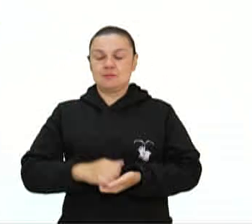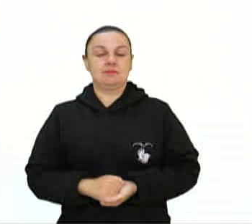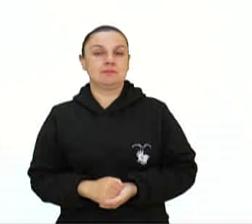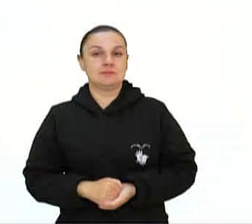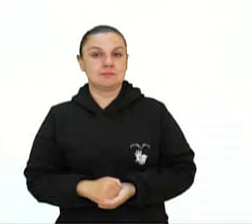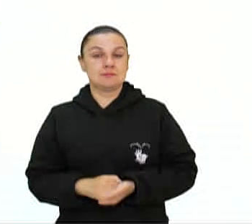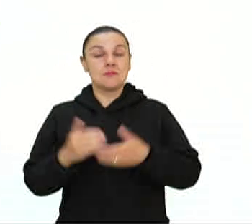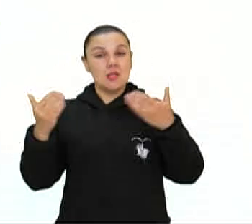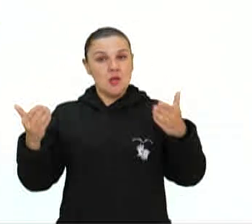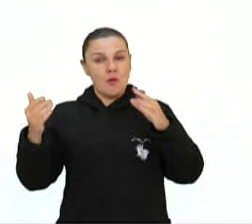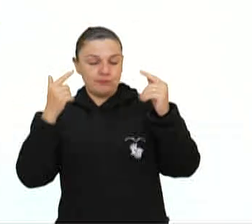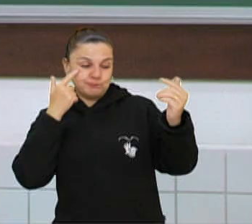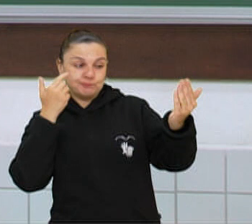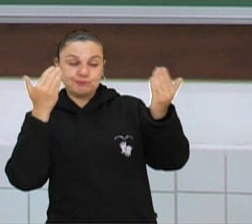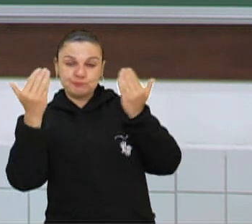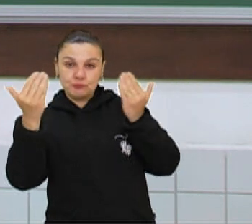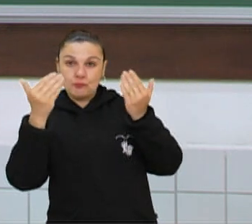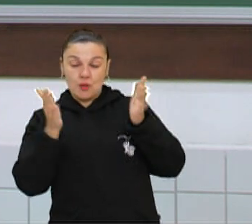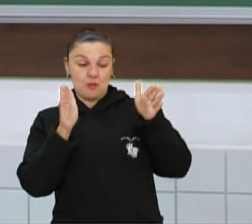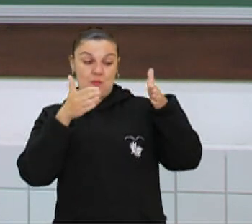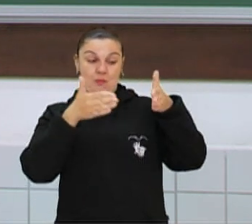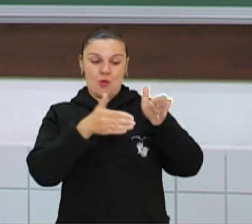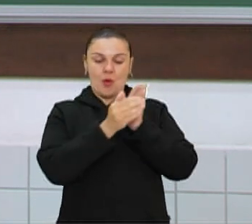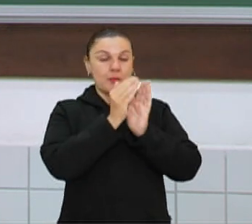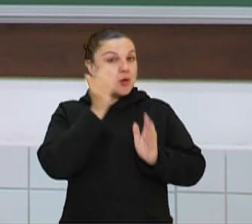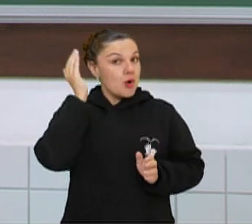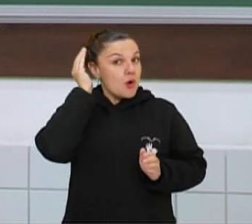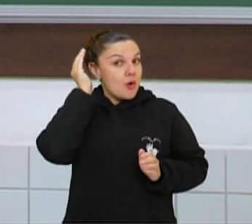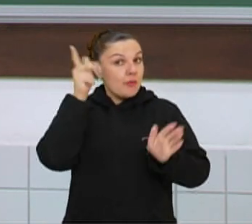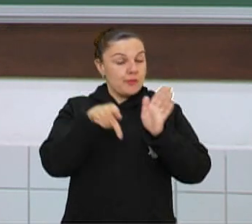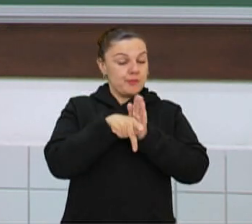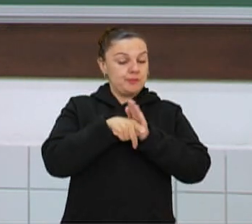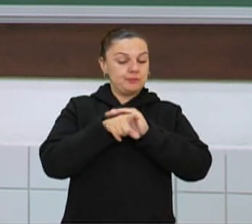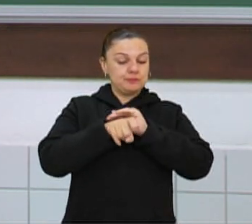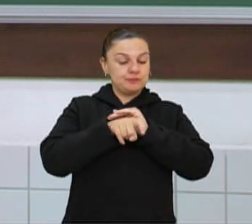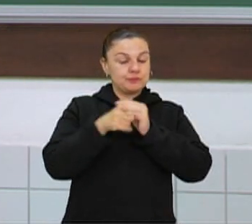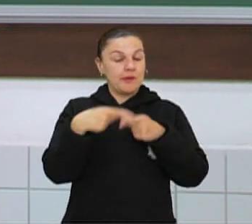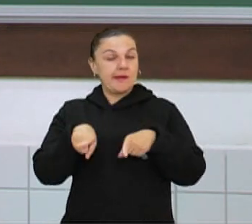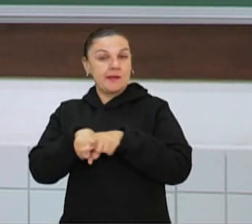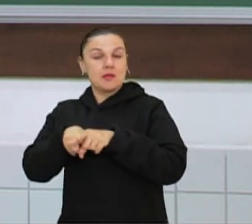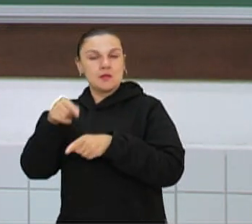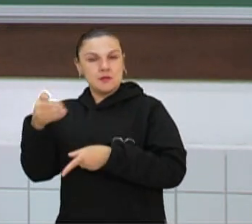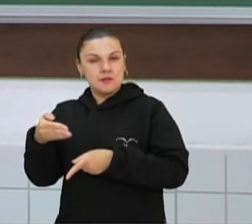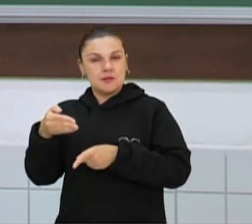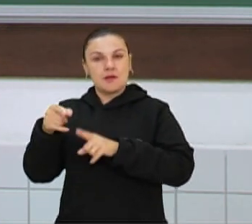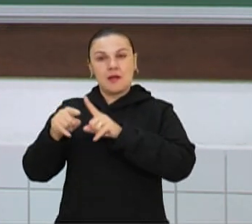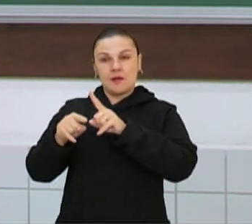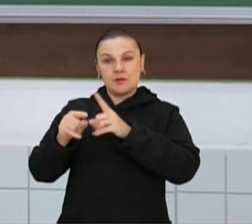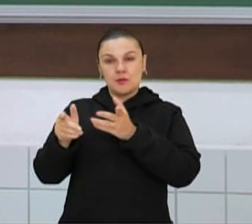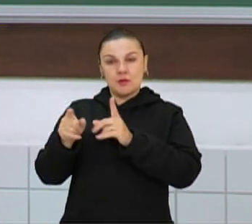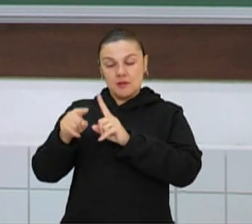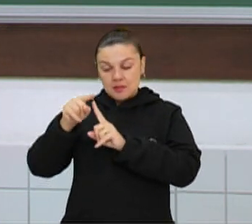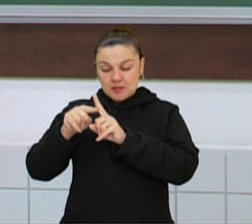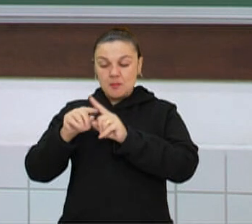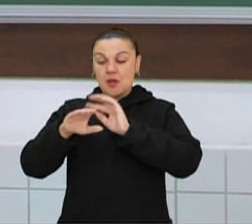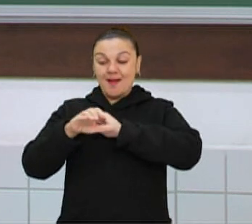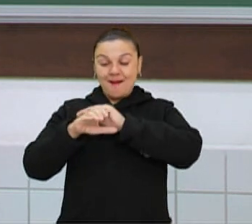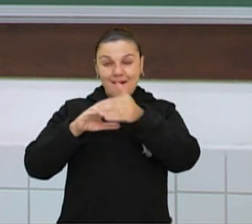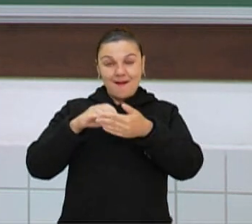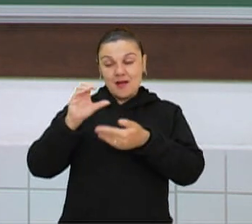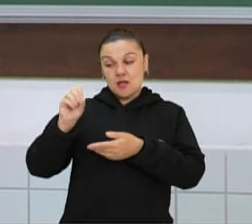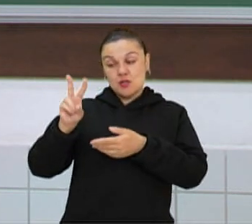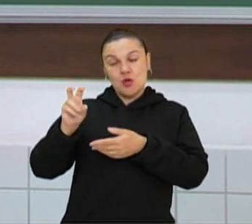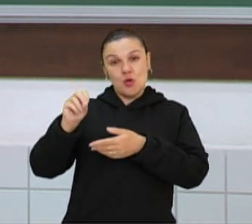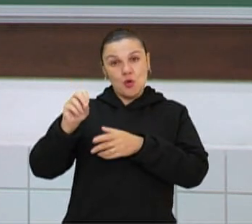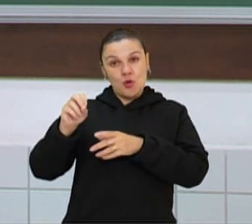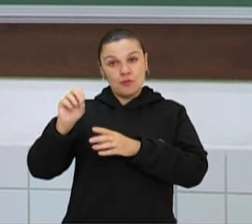Então, pessoal, ele faz a comparação da análise das conchas de moluscos com a temperatura da casca dos ovos